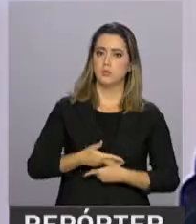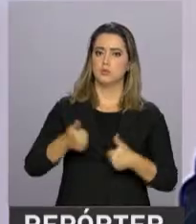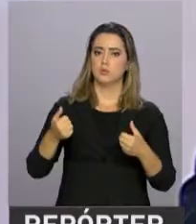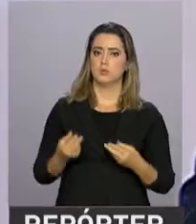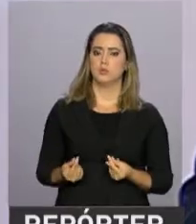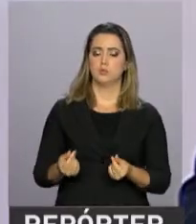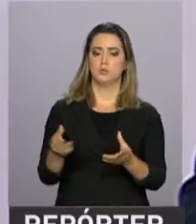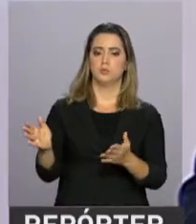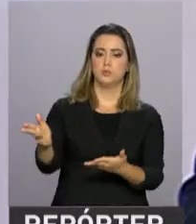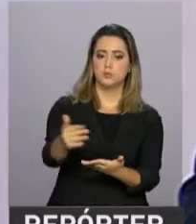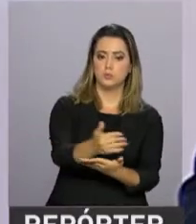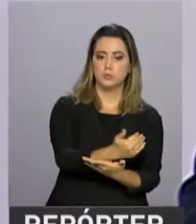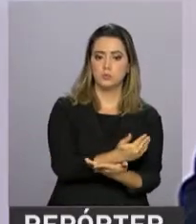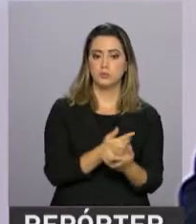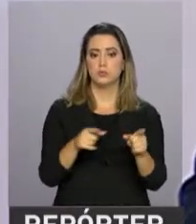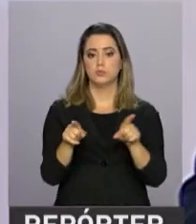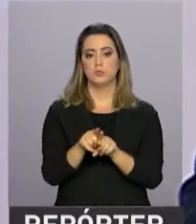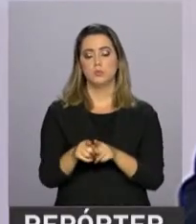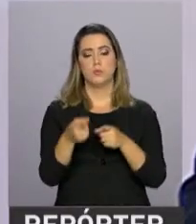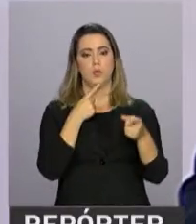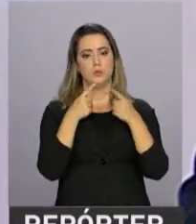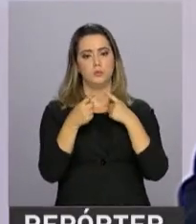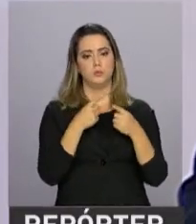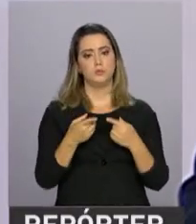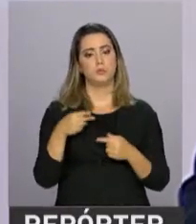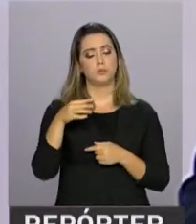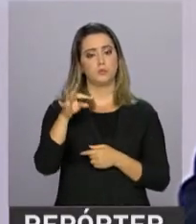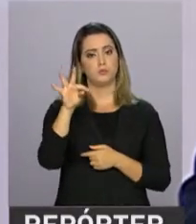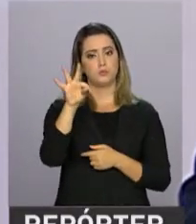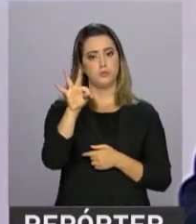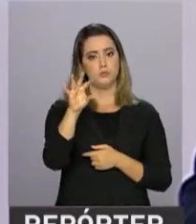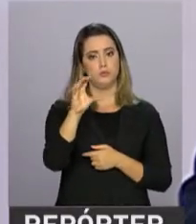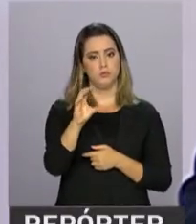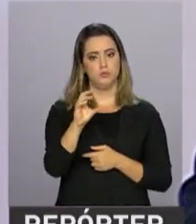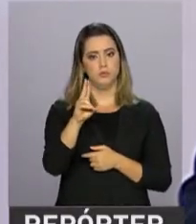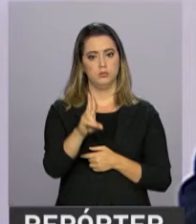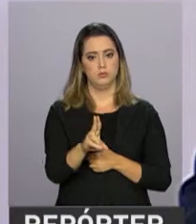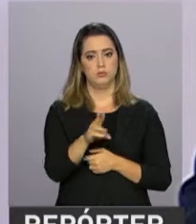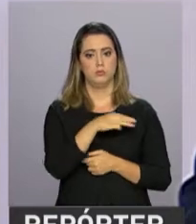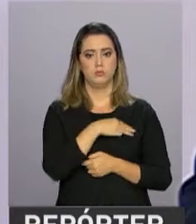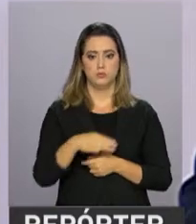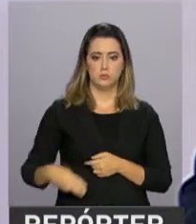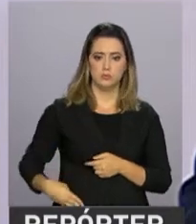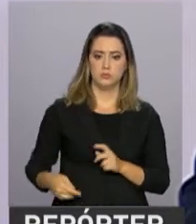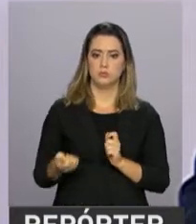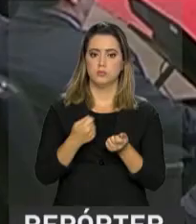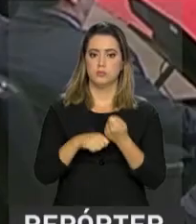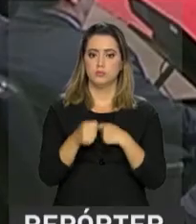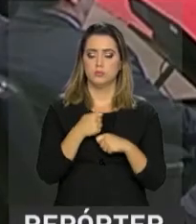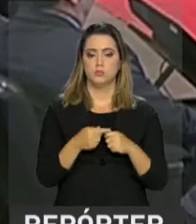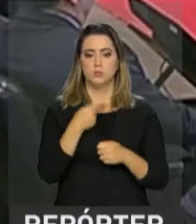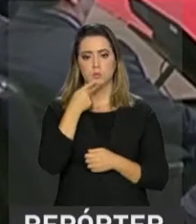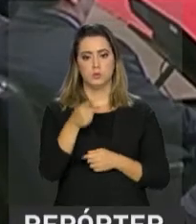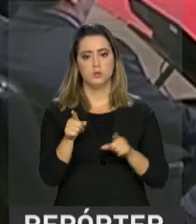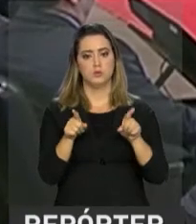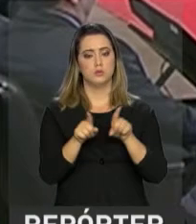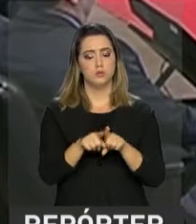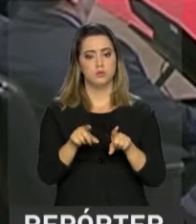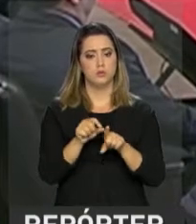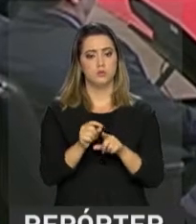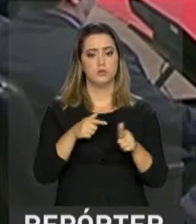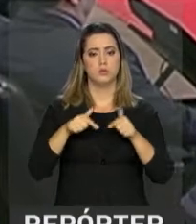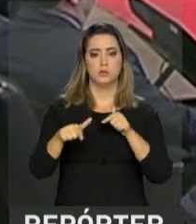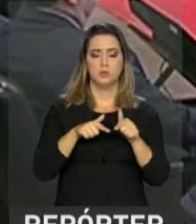arrecadado. Em discurso em um seminário no Tribunal de Contas da União, o ministro da Fazenda, Henrique Meirelles, afirmou que o governo